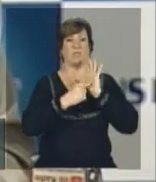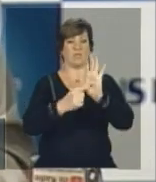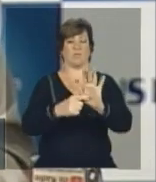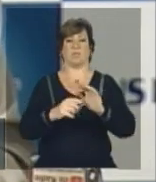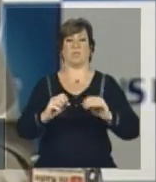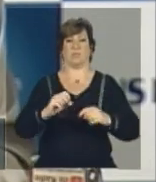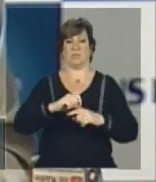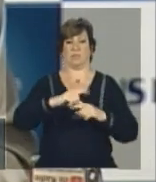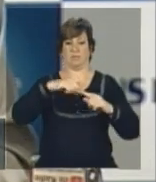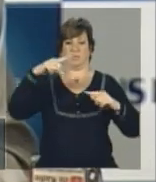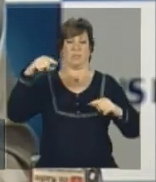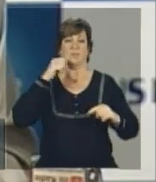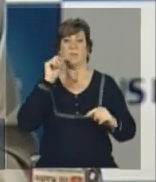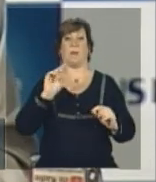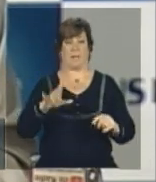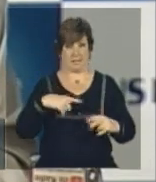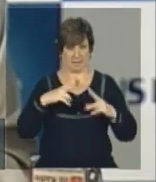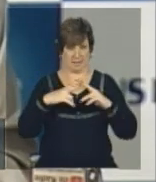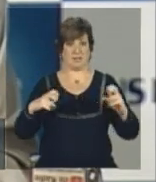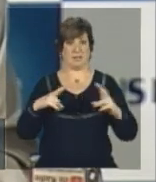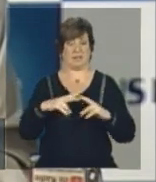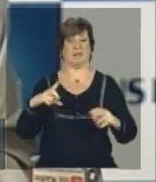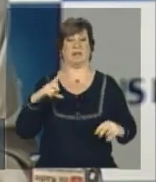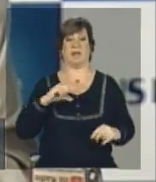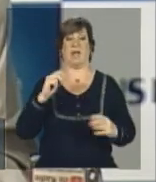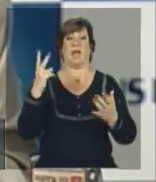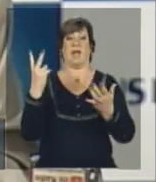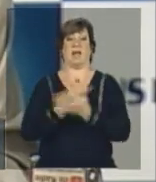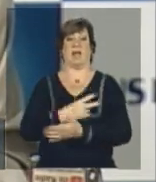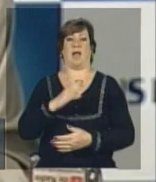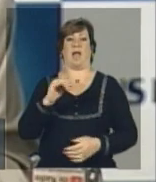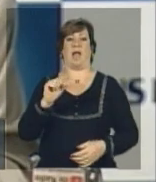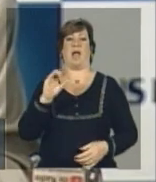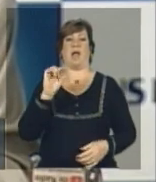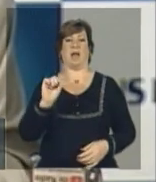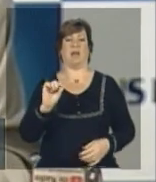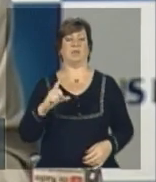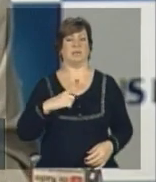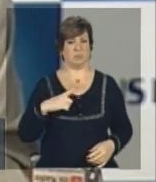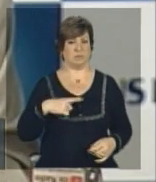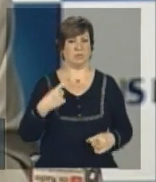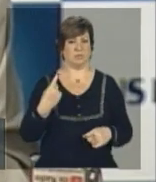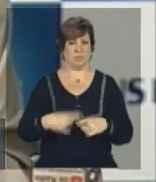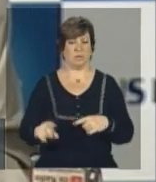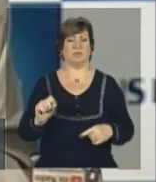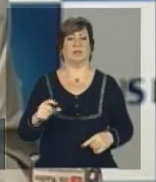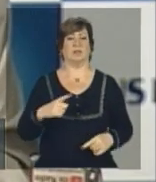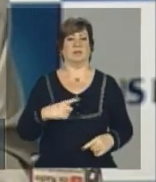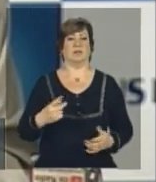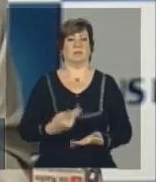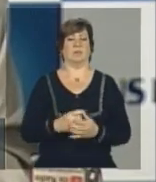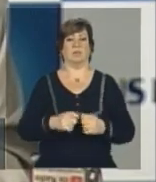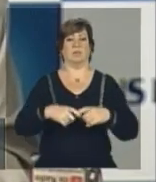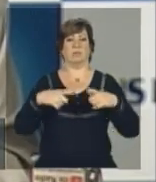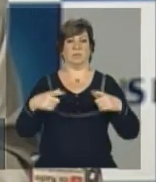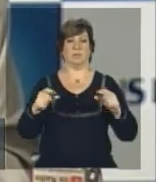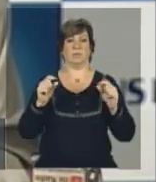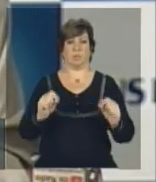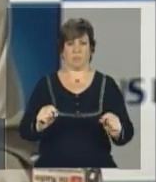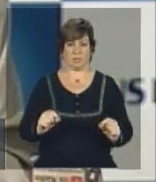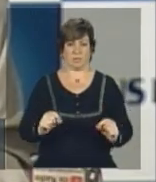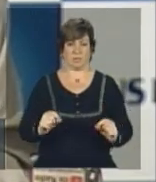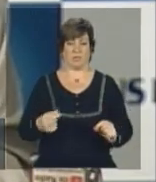mas Santa Catarina, vamos lembrar que só tem caso importado, não tem transmissão autóctone. Então, é um aumento que a gente